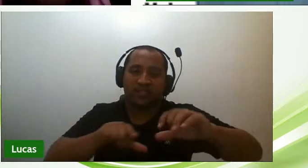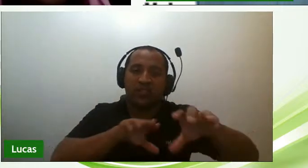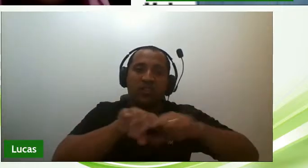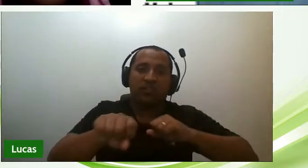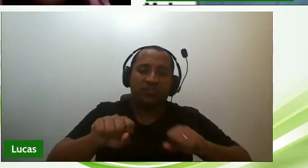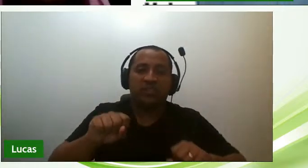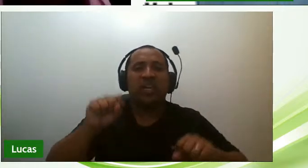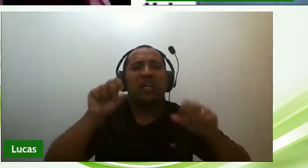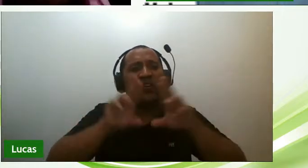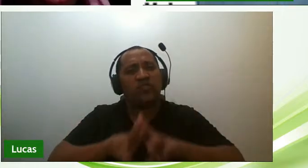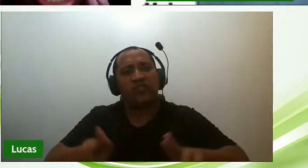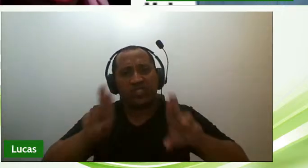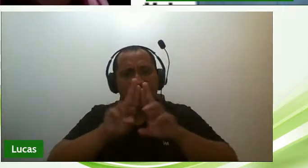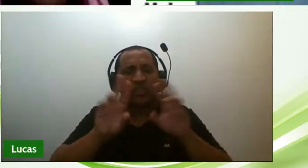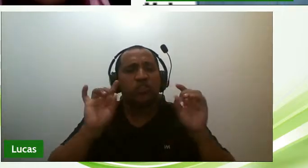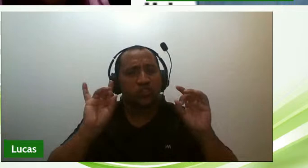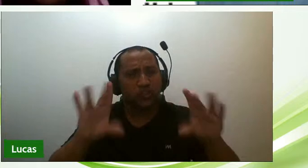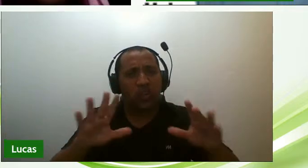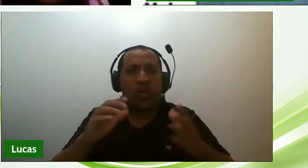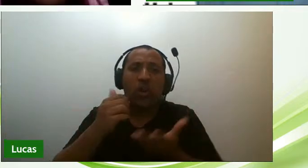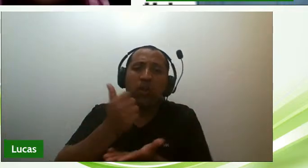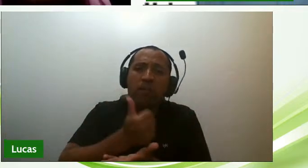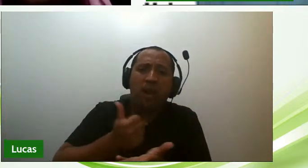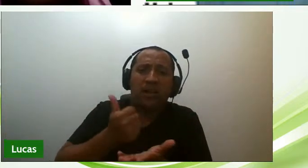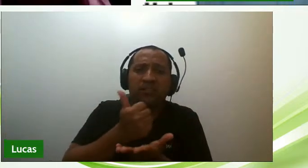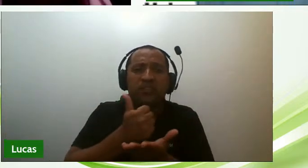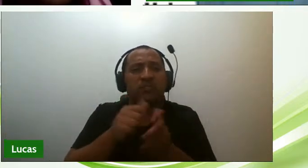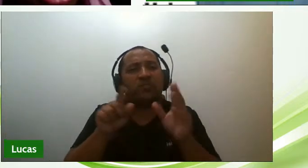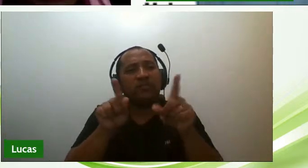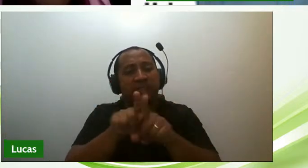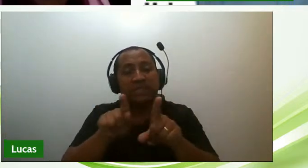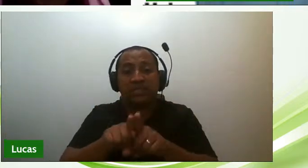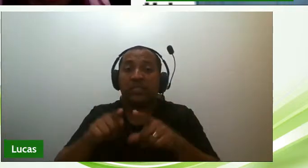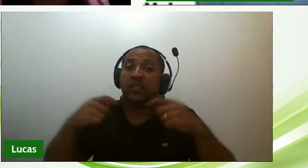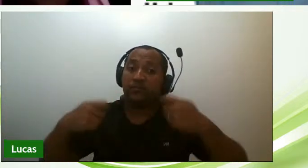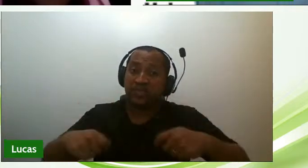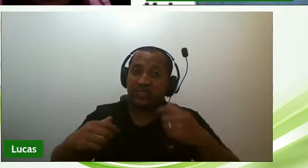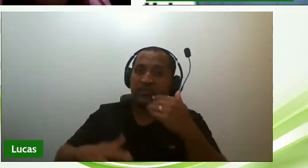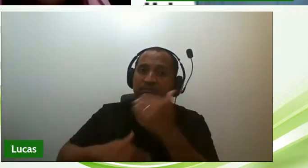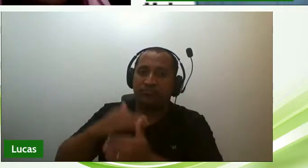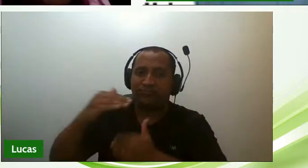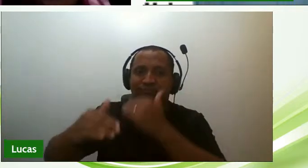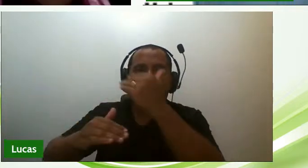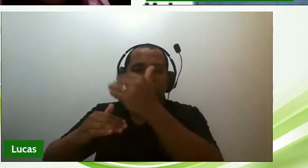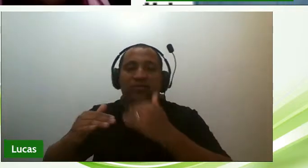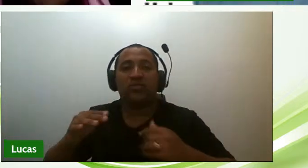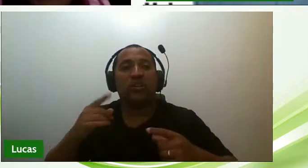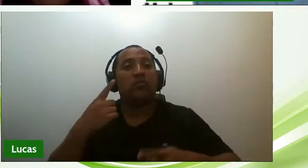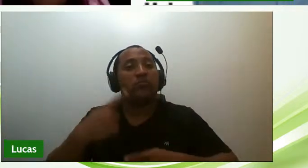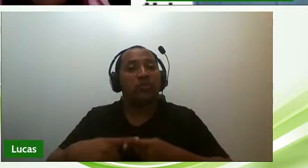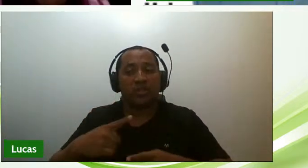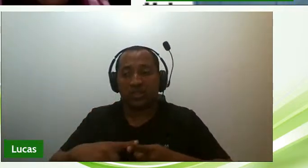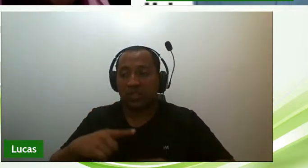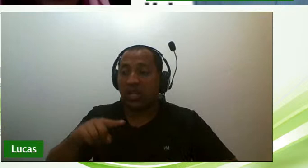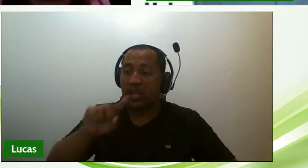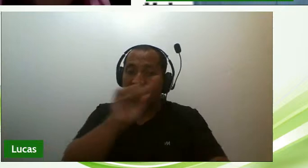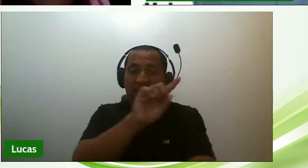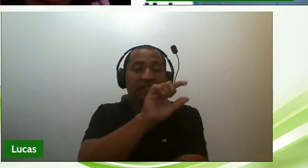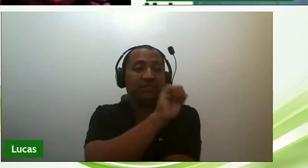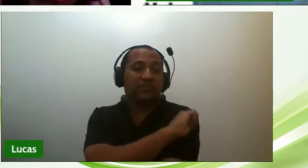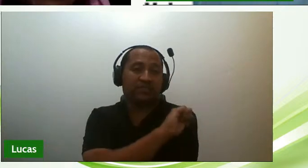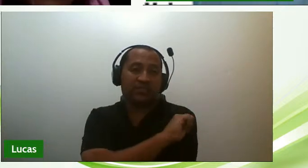na universidade, o ensino básico precisa também se avançar nesse aspecto para que o aluno ele compreenda que aquilo ali